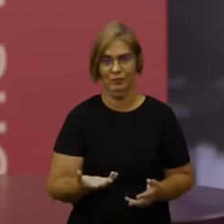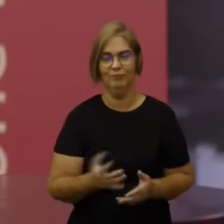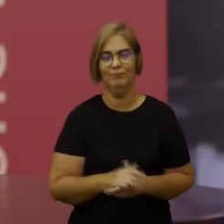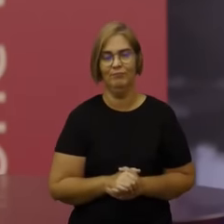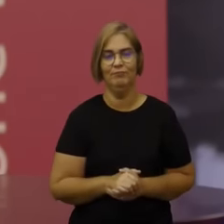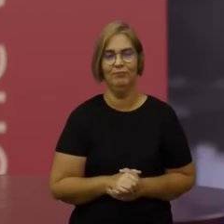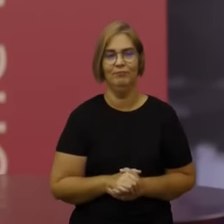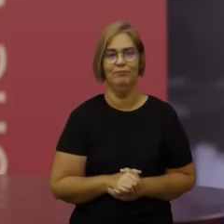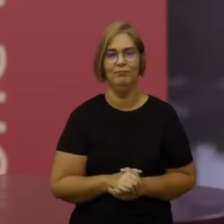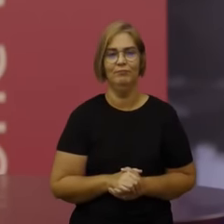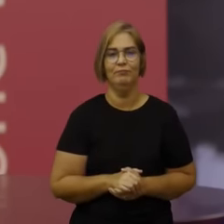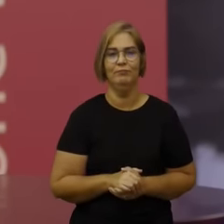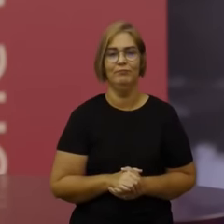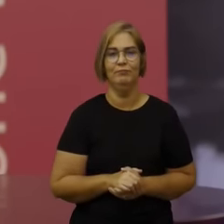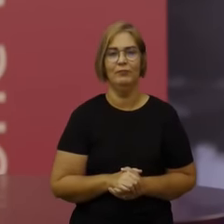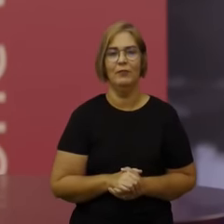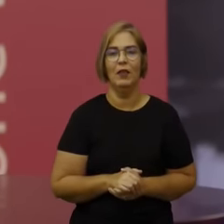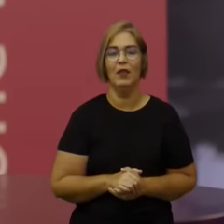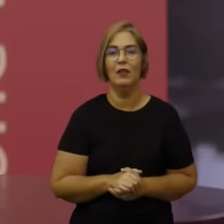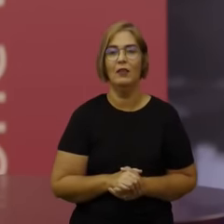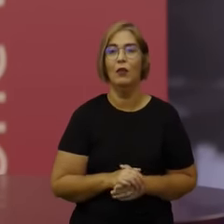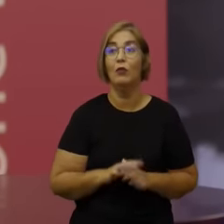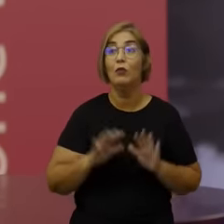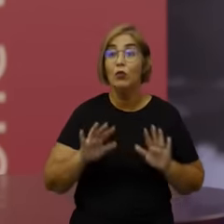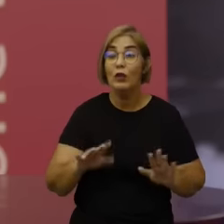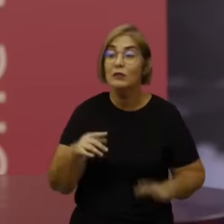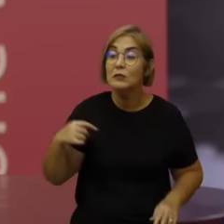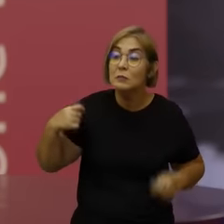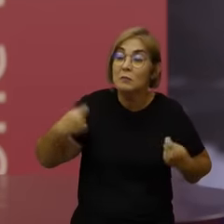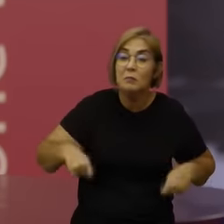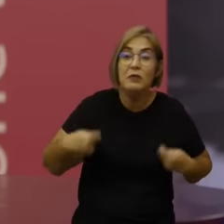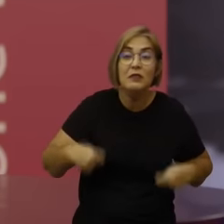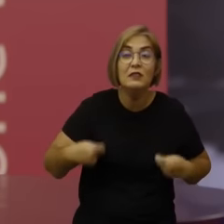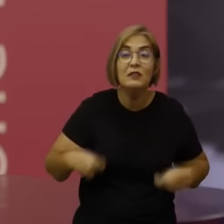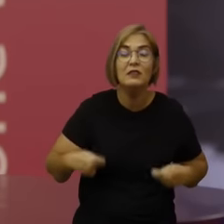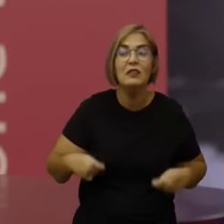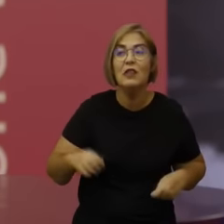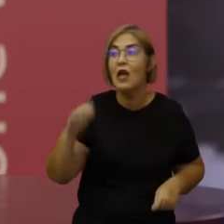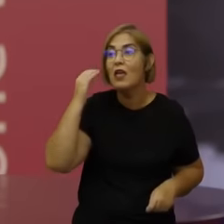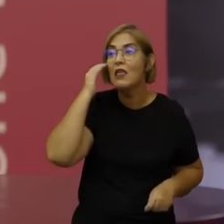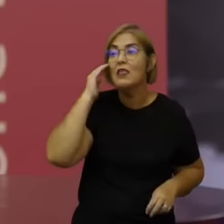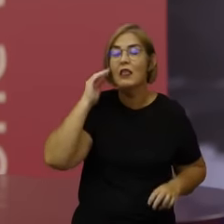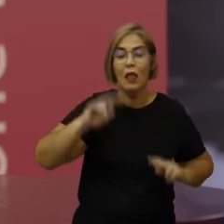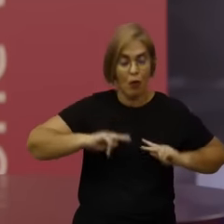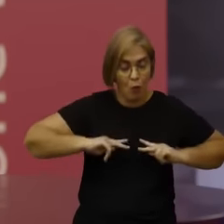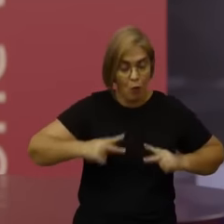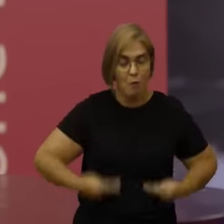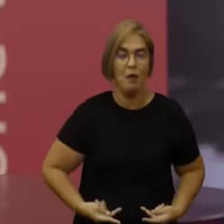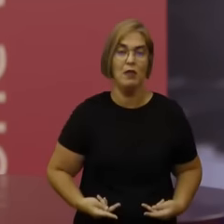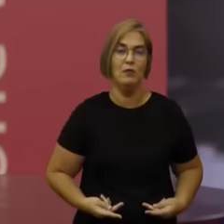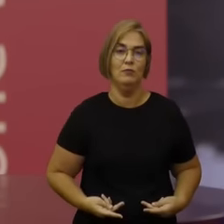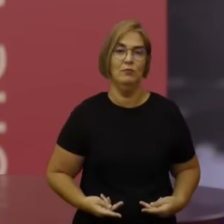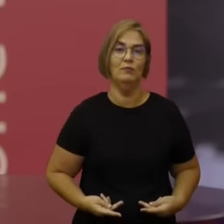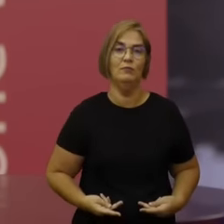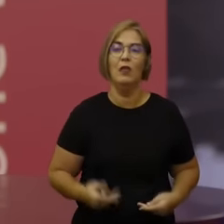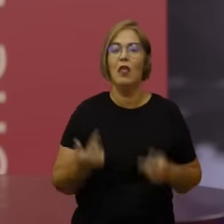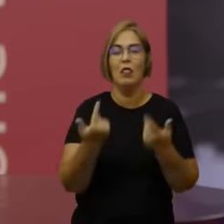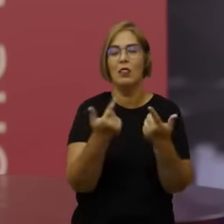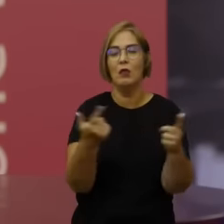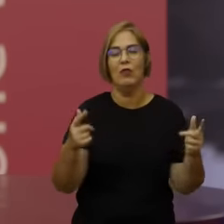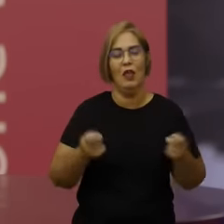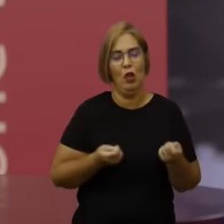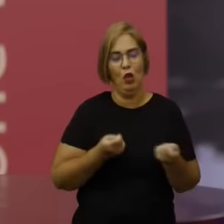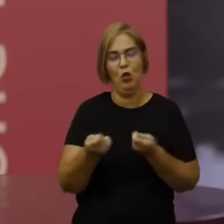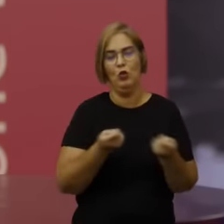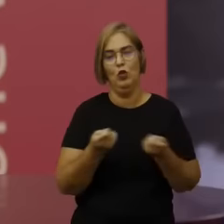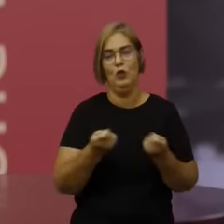vai eh usar e o mito de ciso está faz parte da grande trilogia que o Cami escreve,